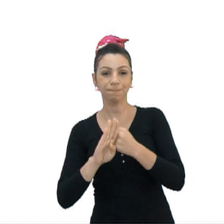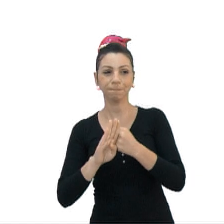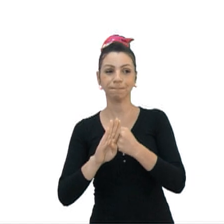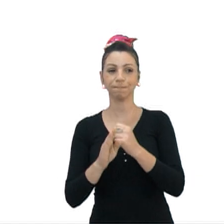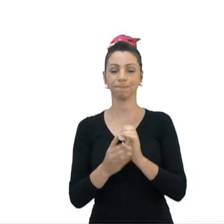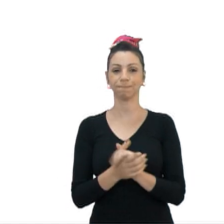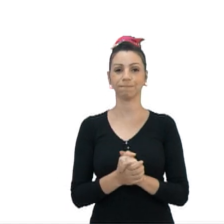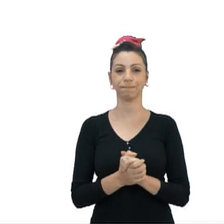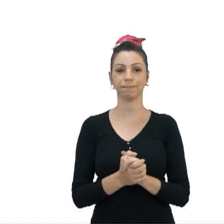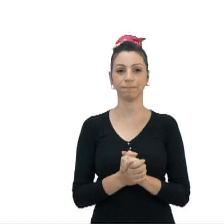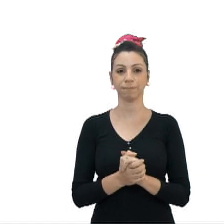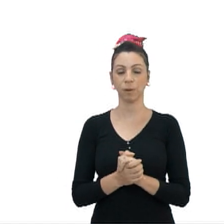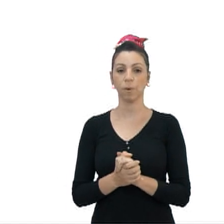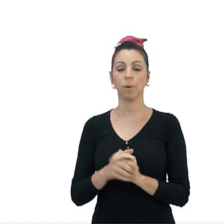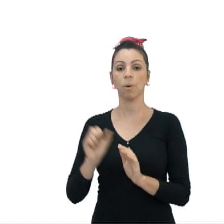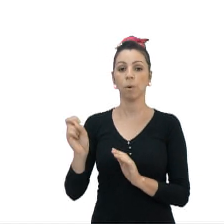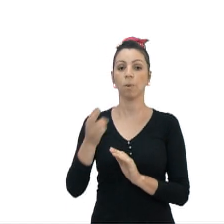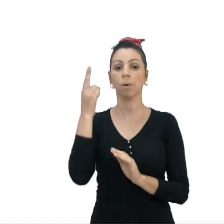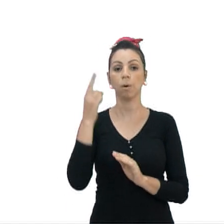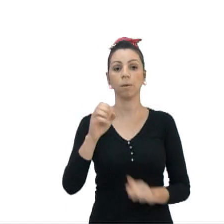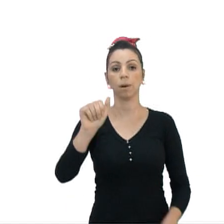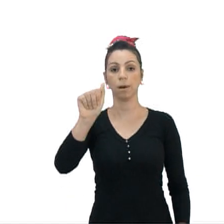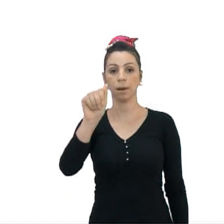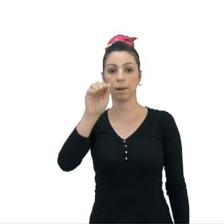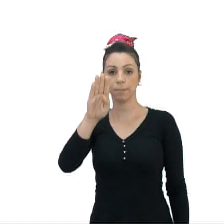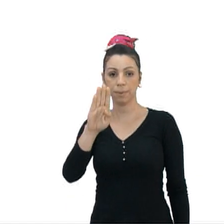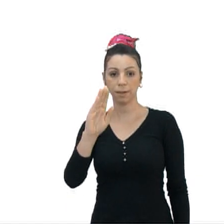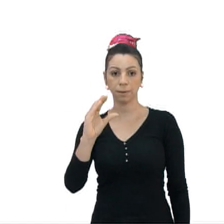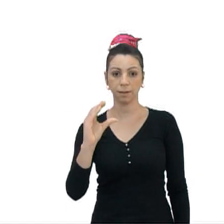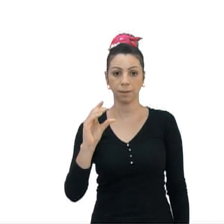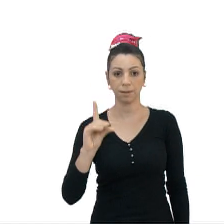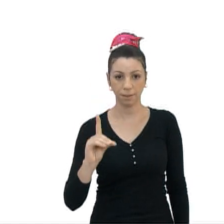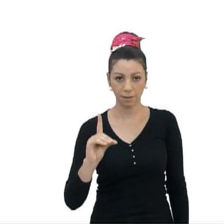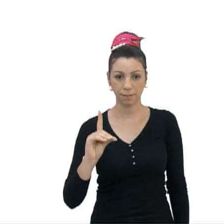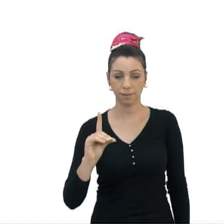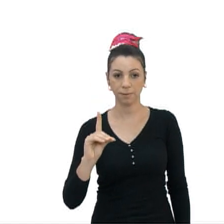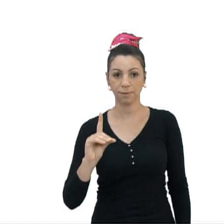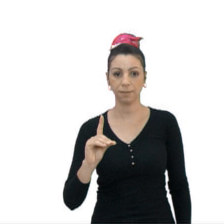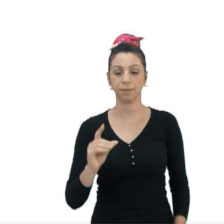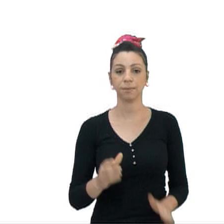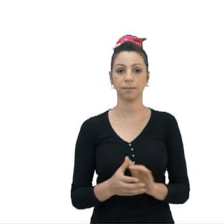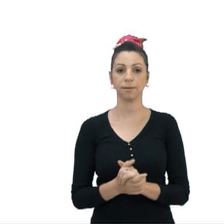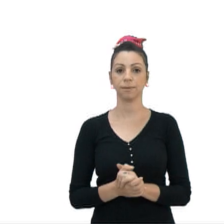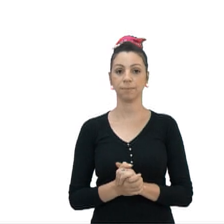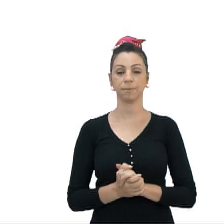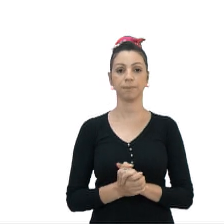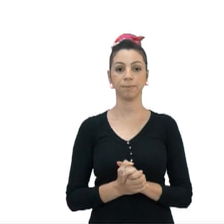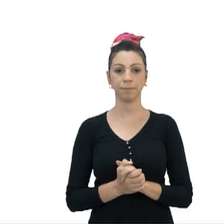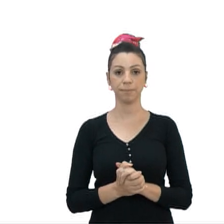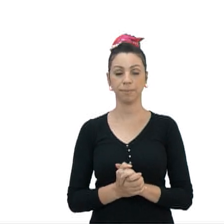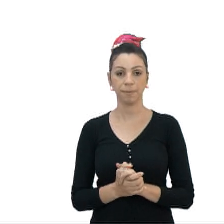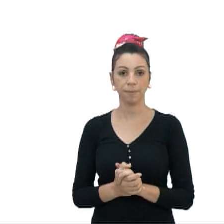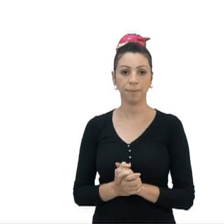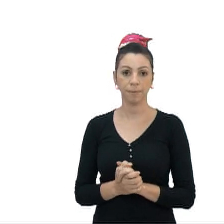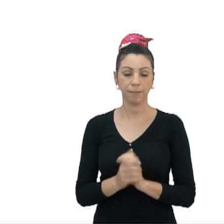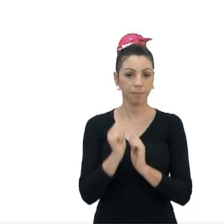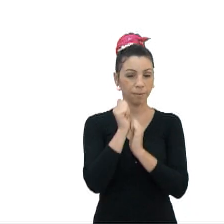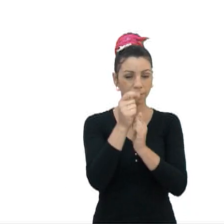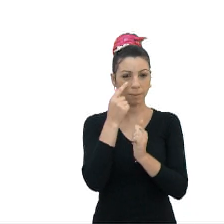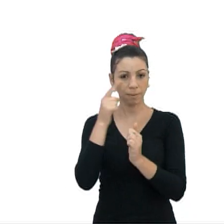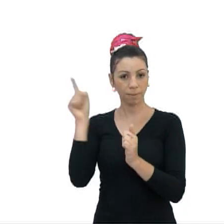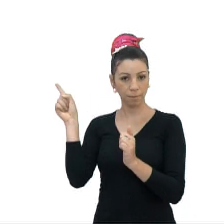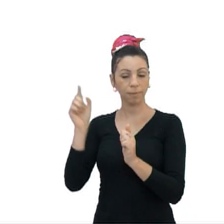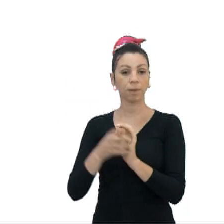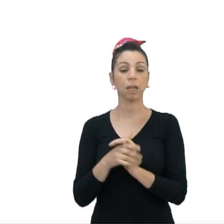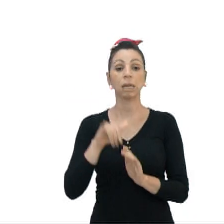pretérito, imperativo. Imperativo, subjuntivo e indicativo. E imperativo, subjuntivo ou